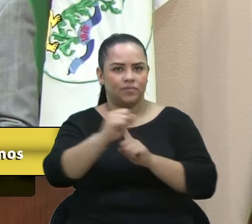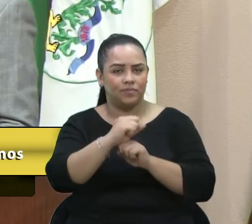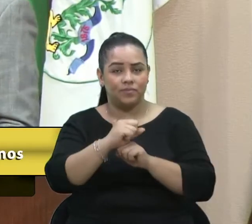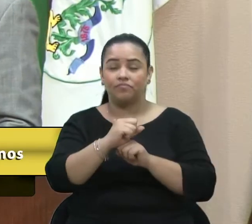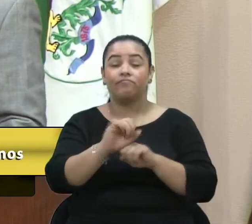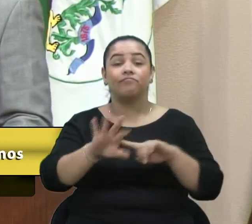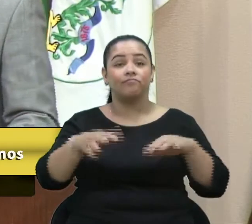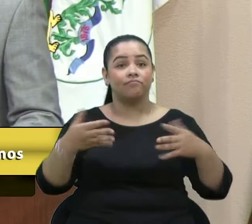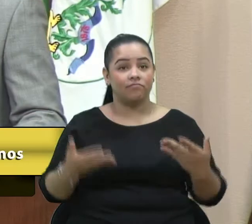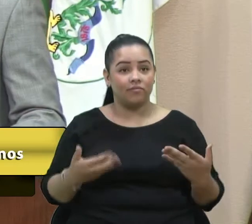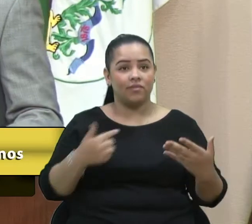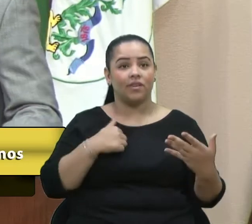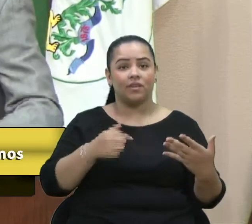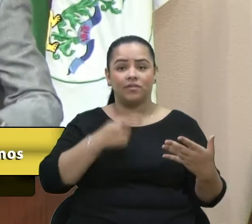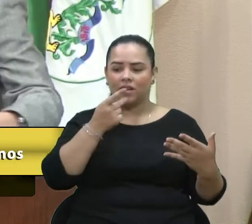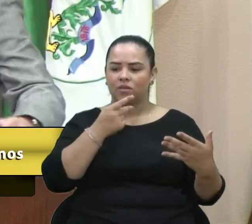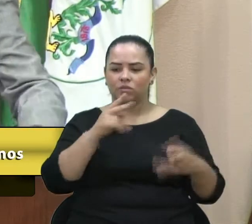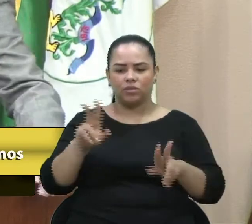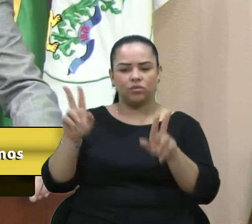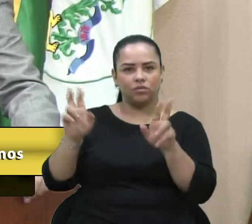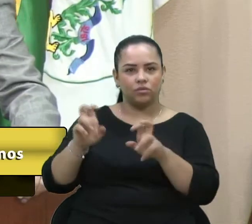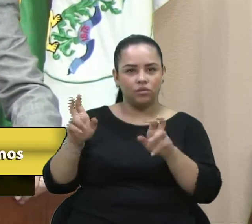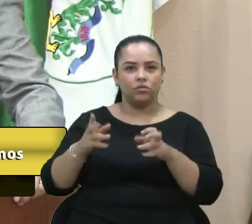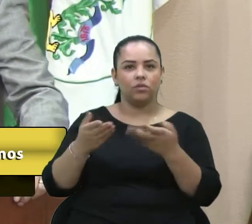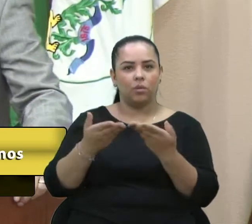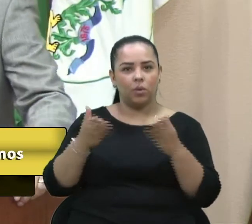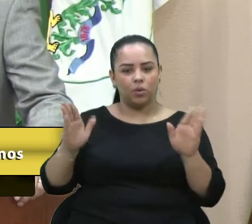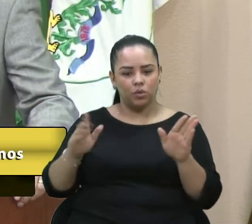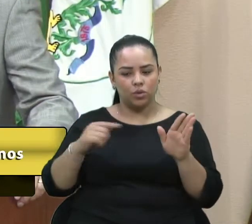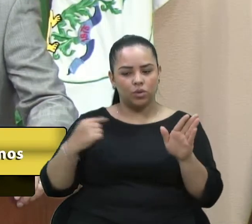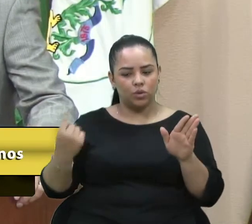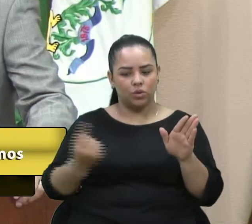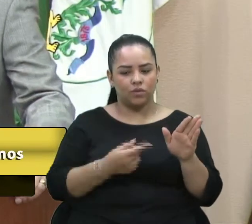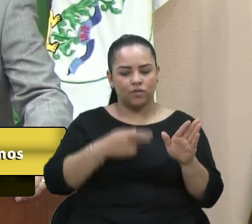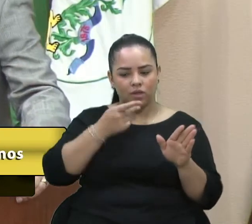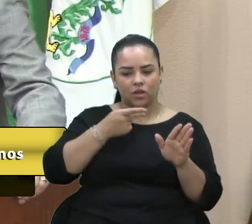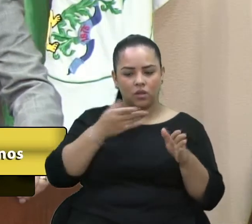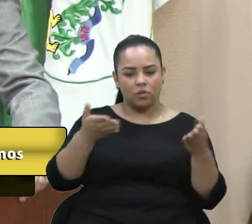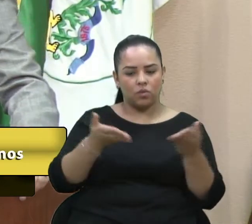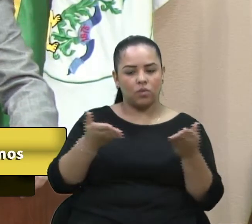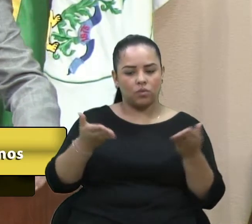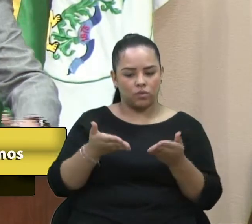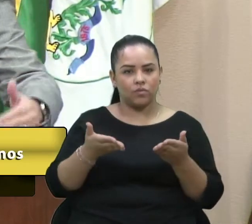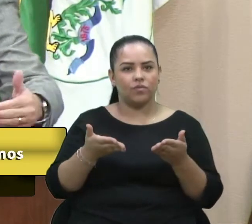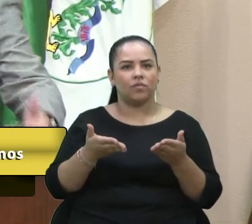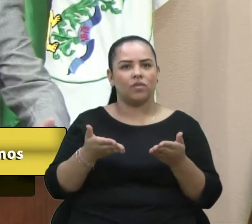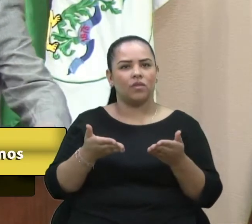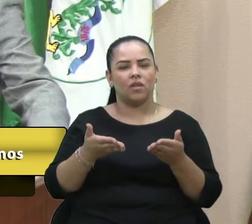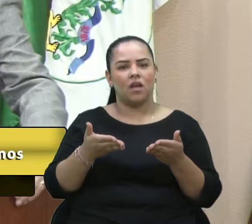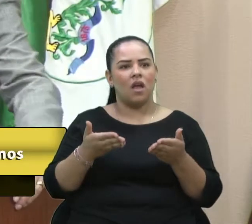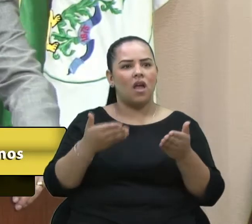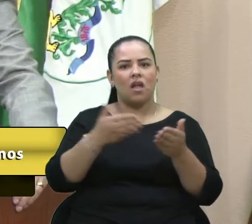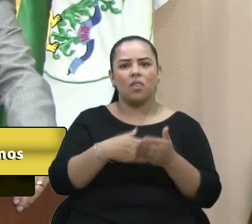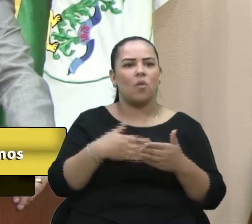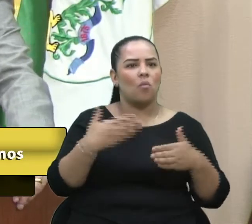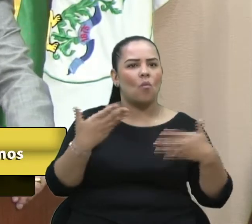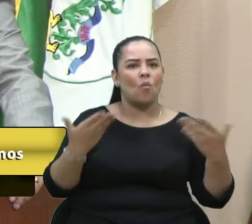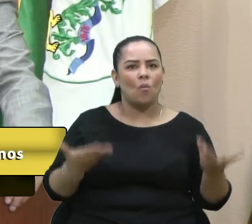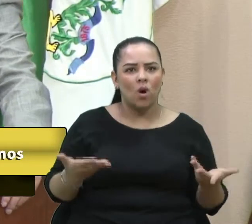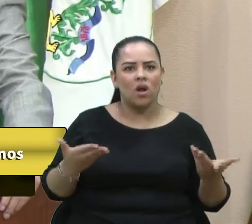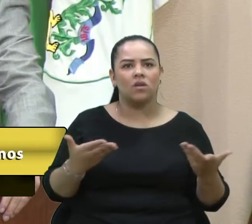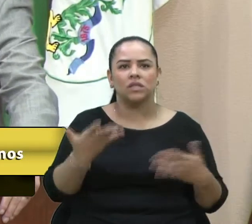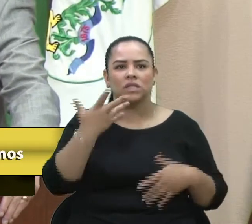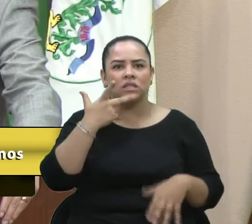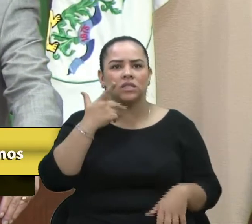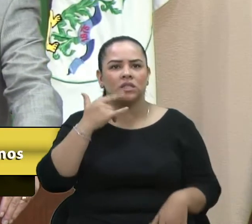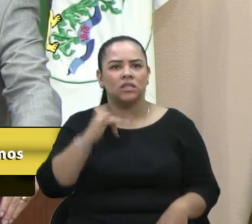até coloco como um tema de abertura do que nós estaremos abordando hoje, até quando as nossas